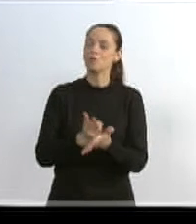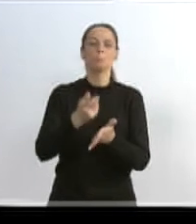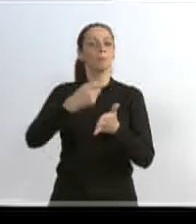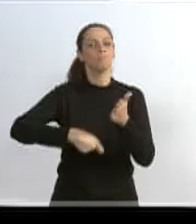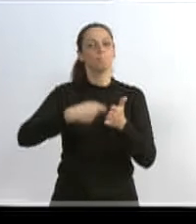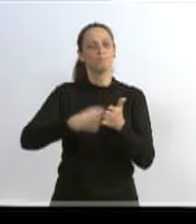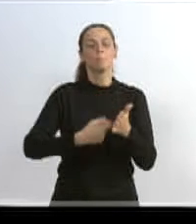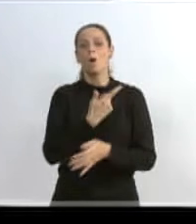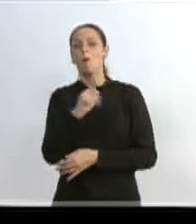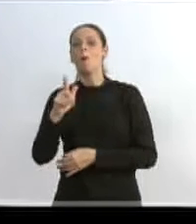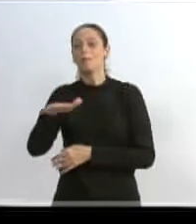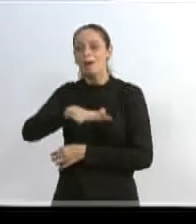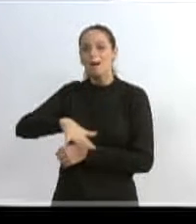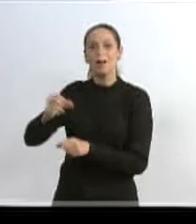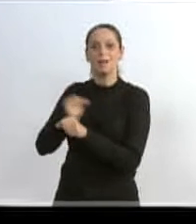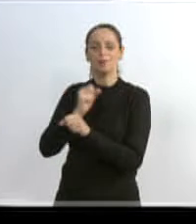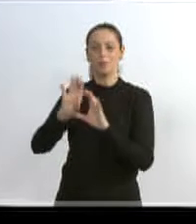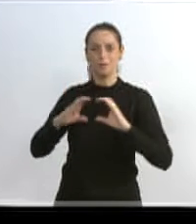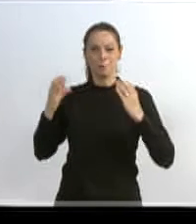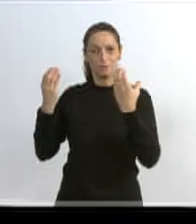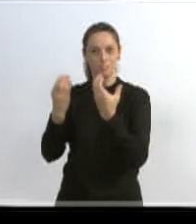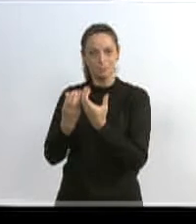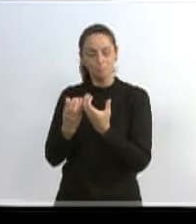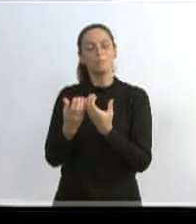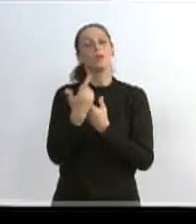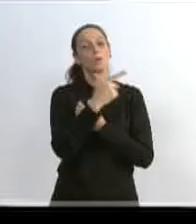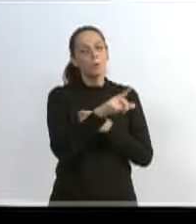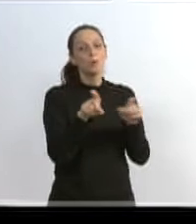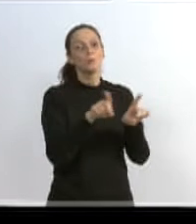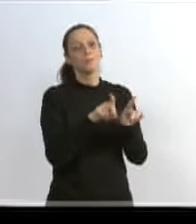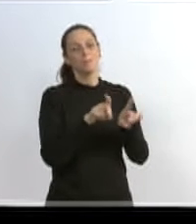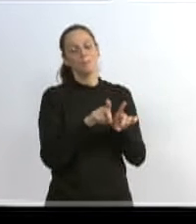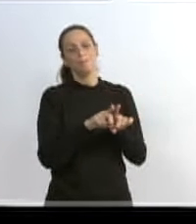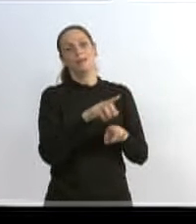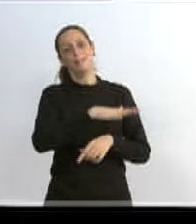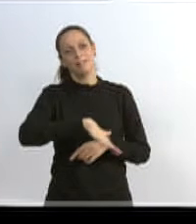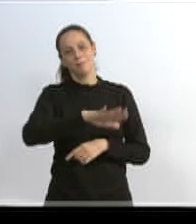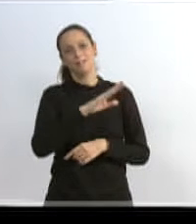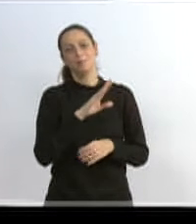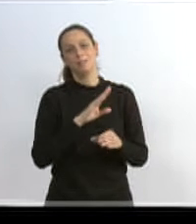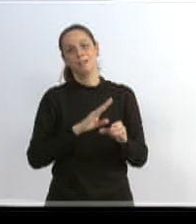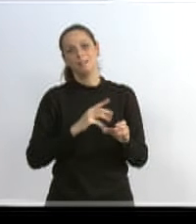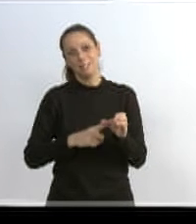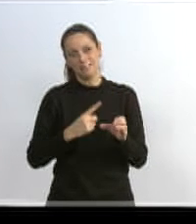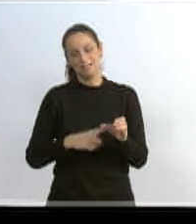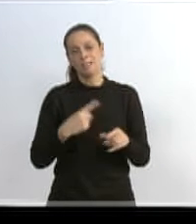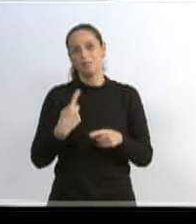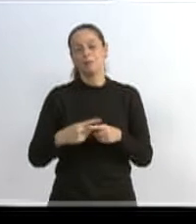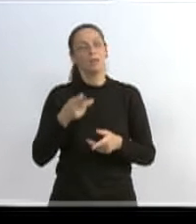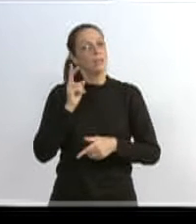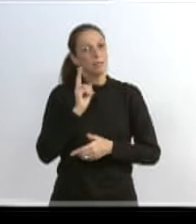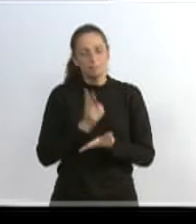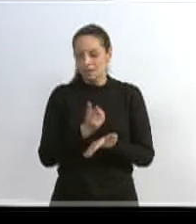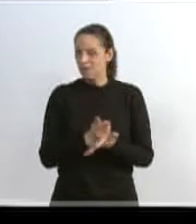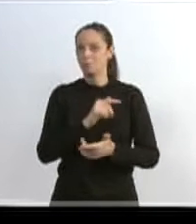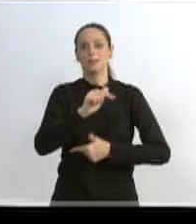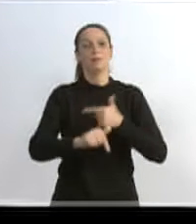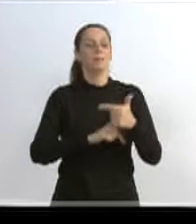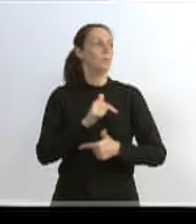conquistar outras obras nessa comunidade e nas demais na nossa cidade porque o trabalho não pára